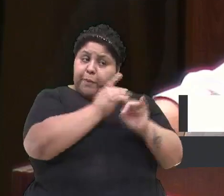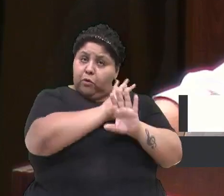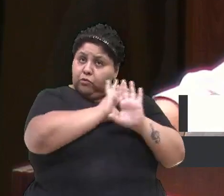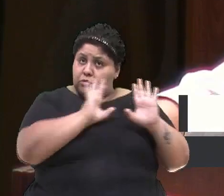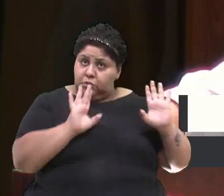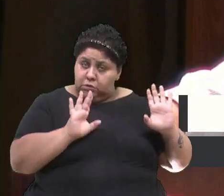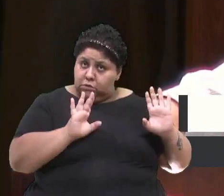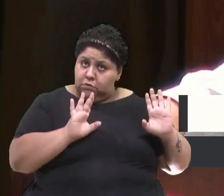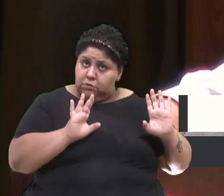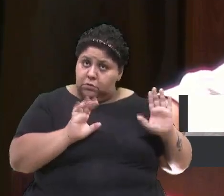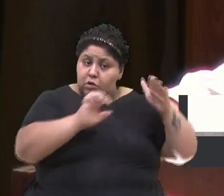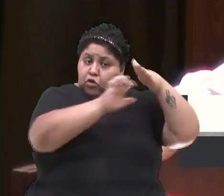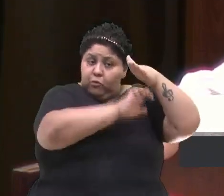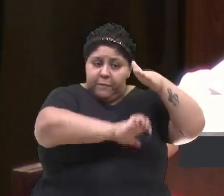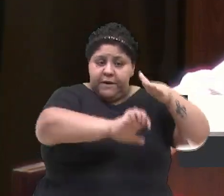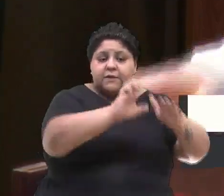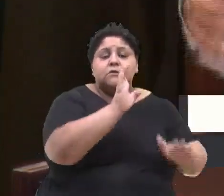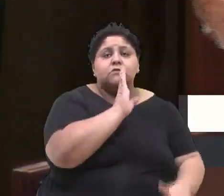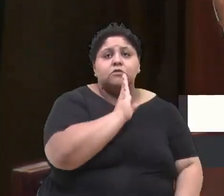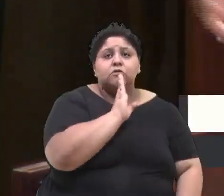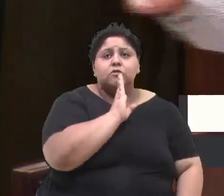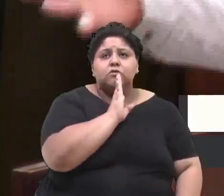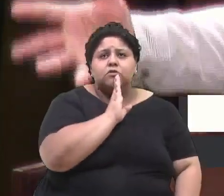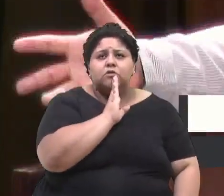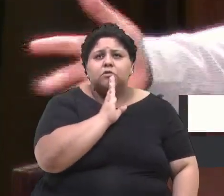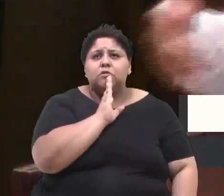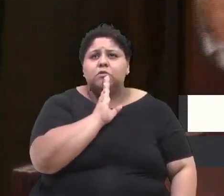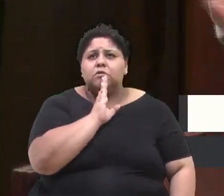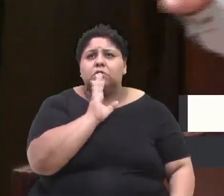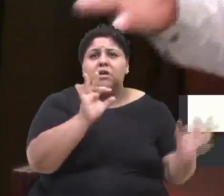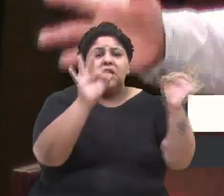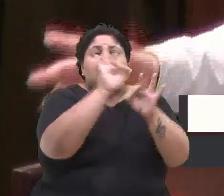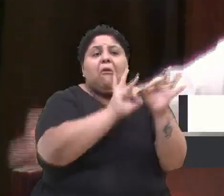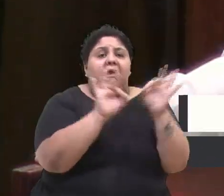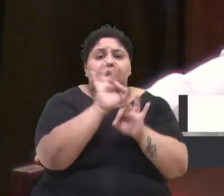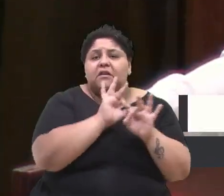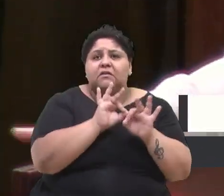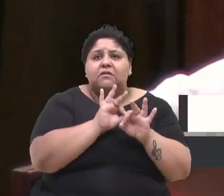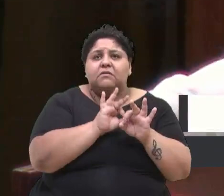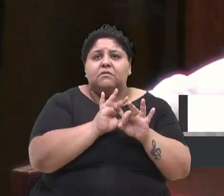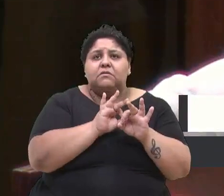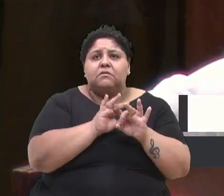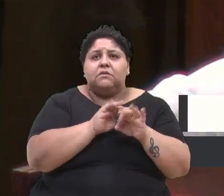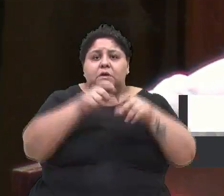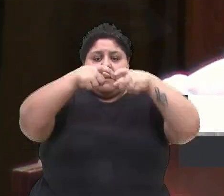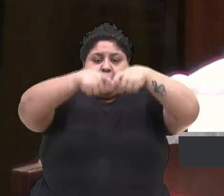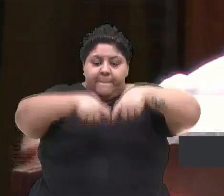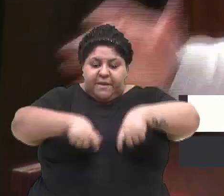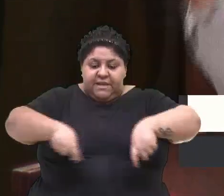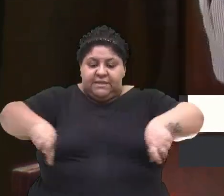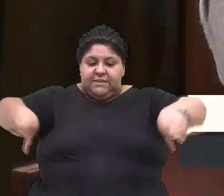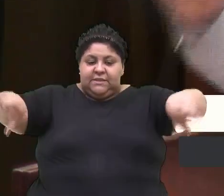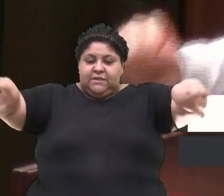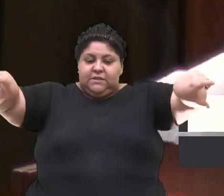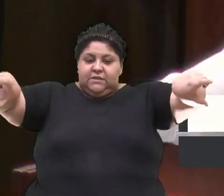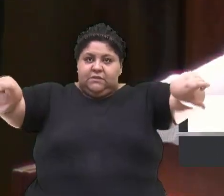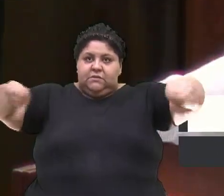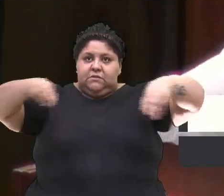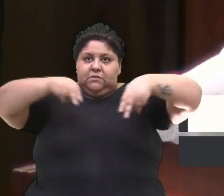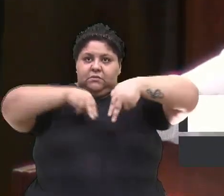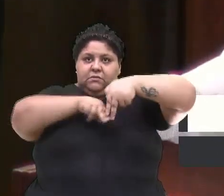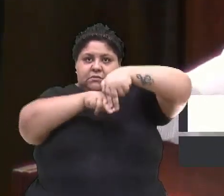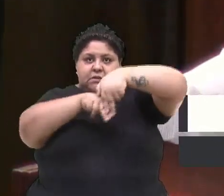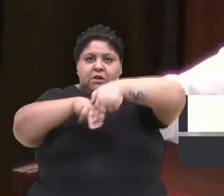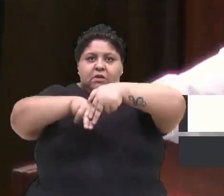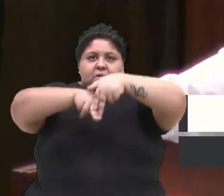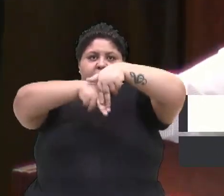de uma empresa que conhece, enfim, que é preparada para fazer pistas de esportes radicais, e conversando com a assessoria